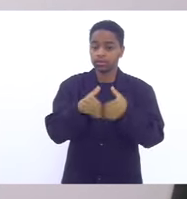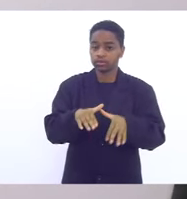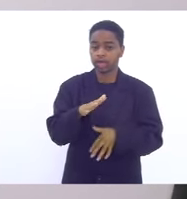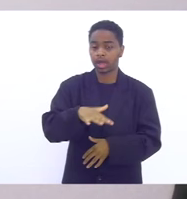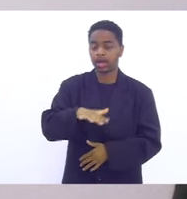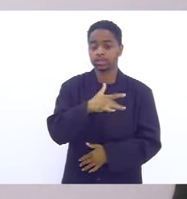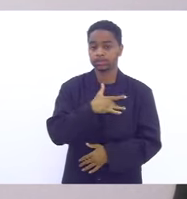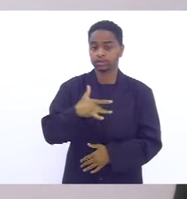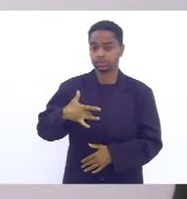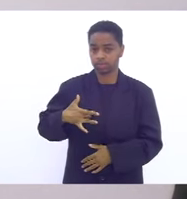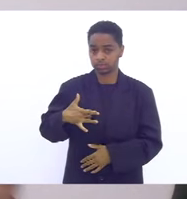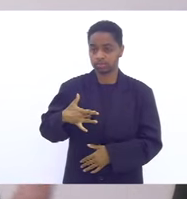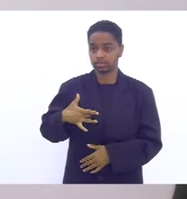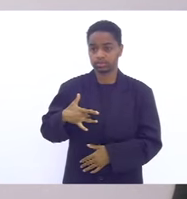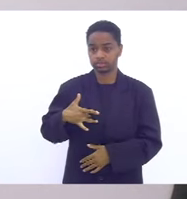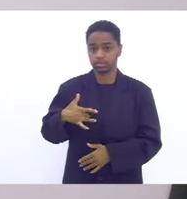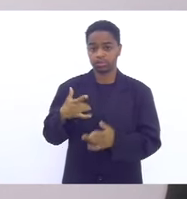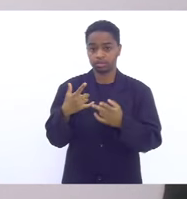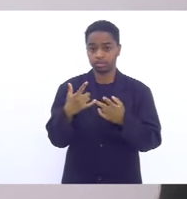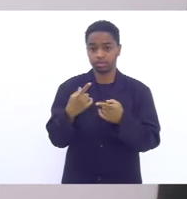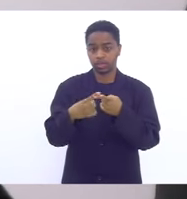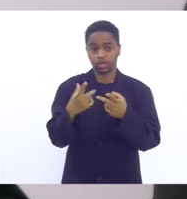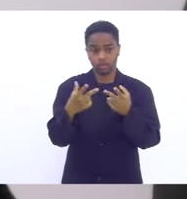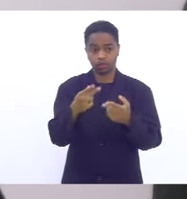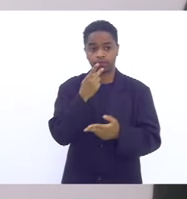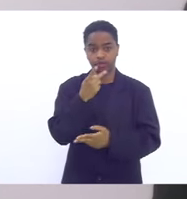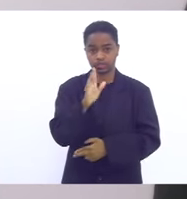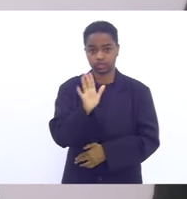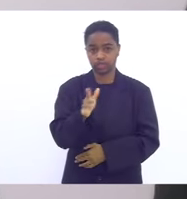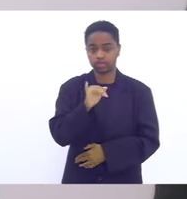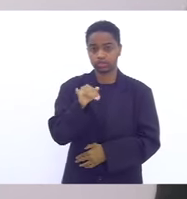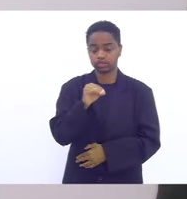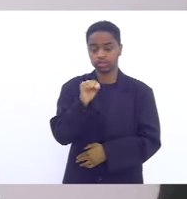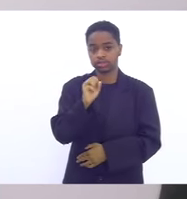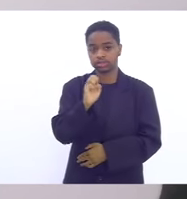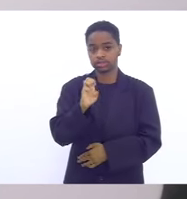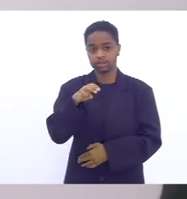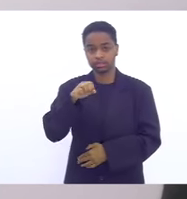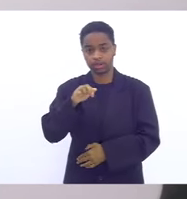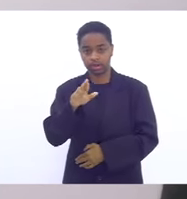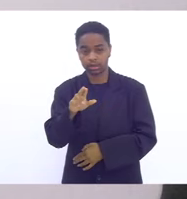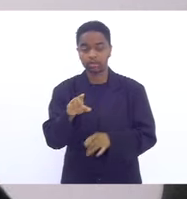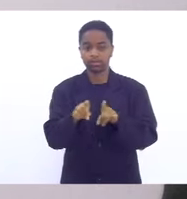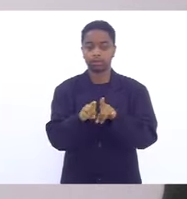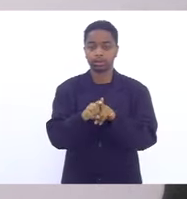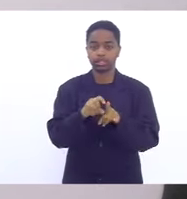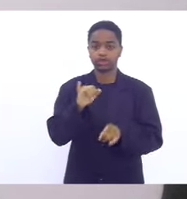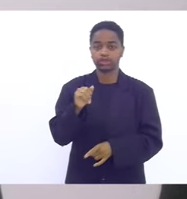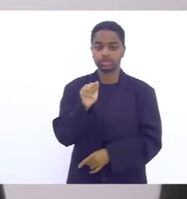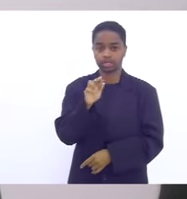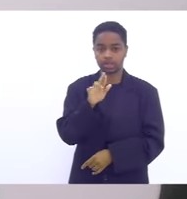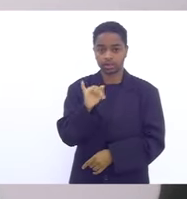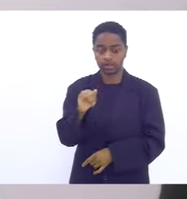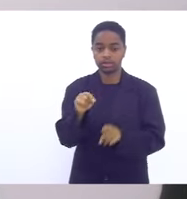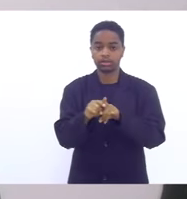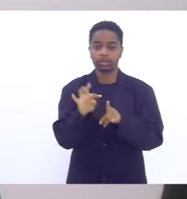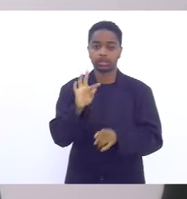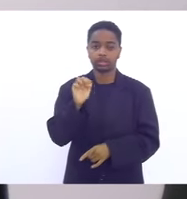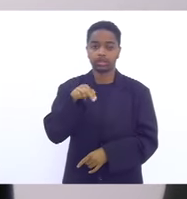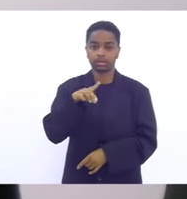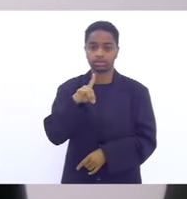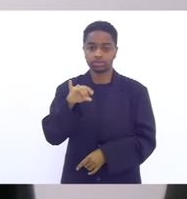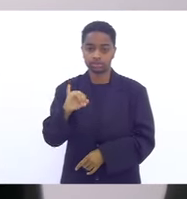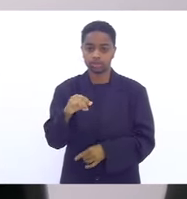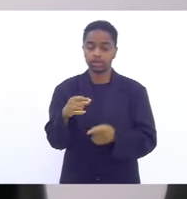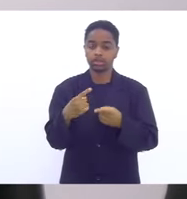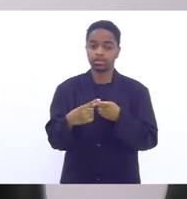saúde, como citou aqui o professor Josemar, citou aqui o Jari, citou o Tantes, citou o deputado Guilherme de Laroli. Nós temos